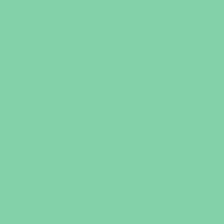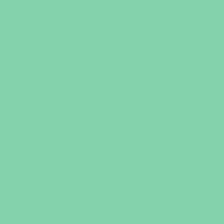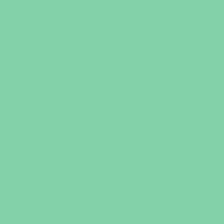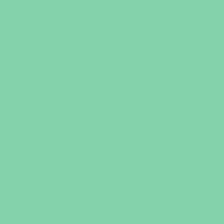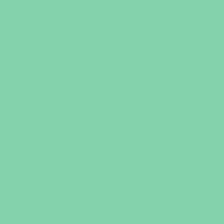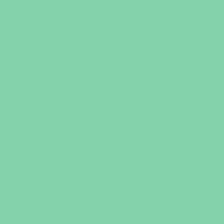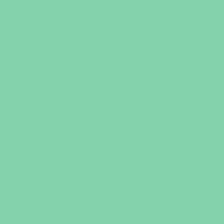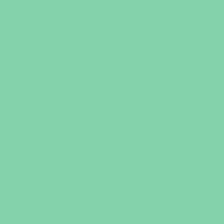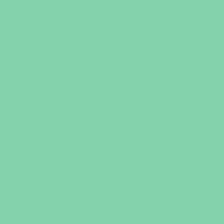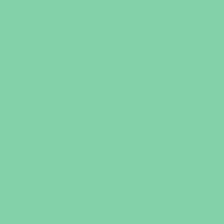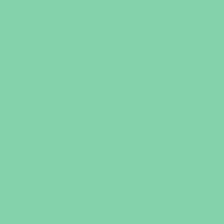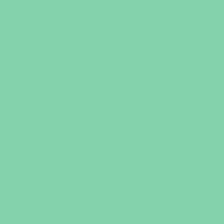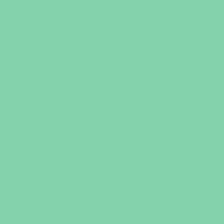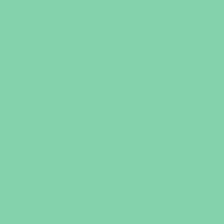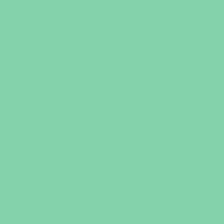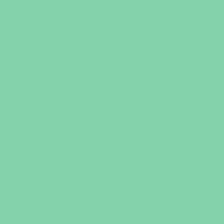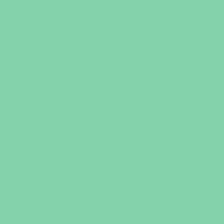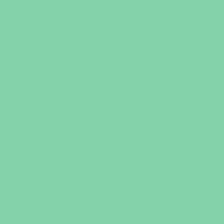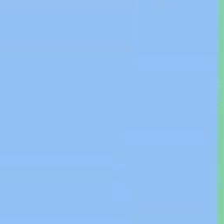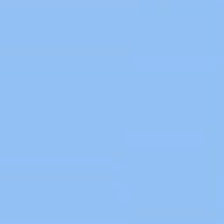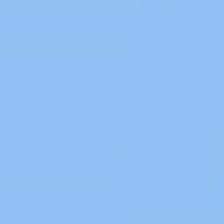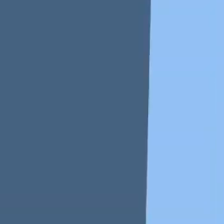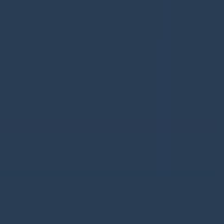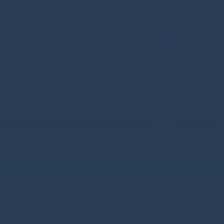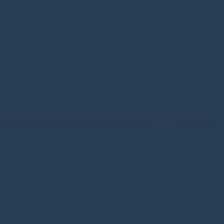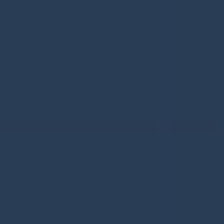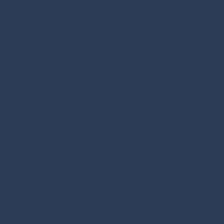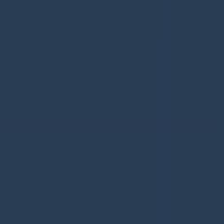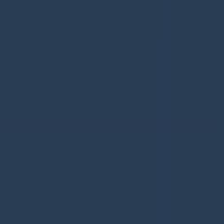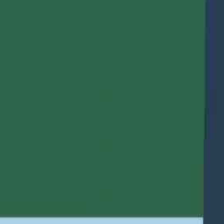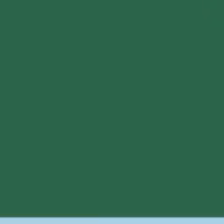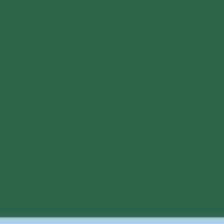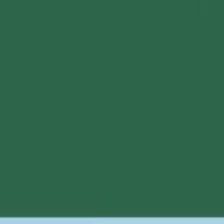são raras no Brasil. Elas surgem a partir de um projeto apresentado